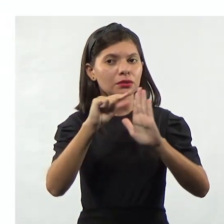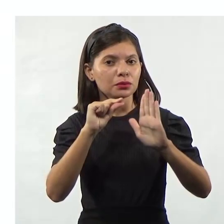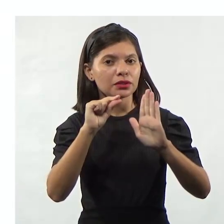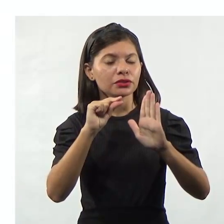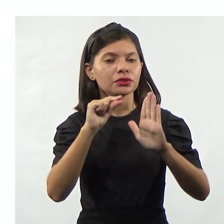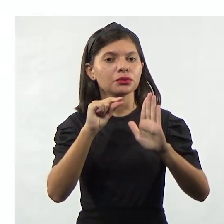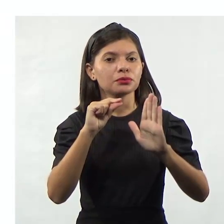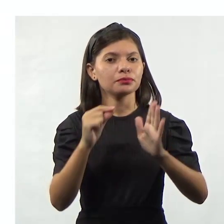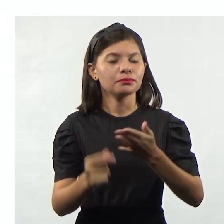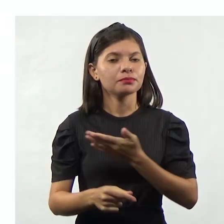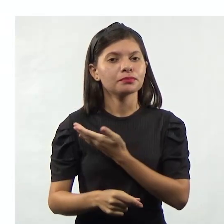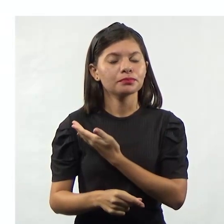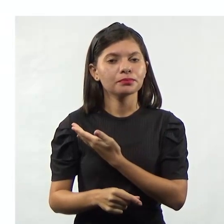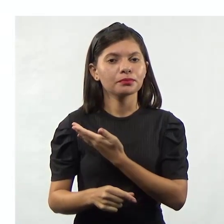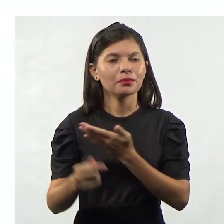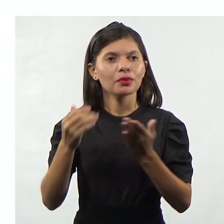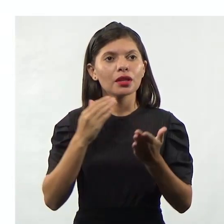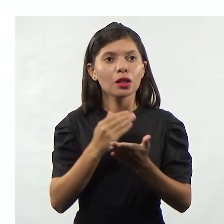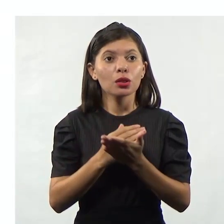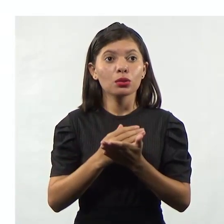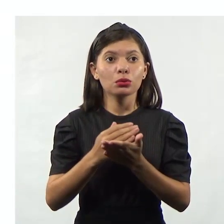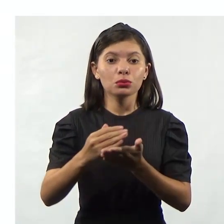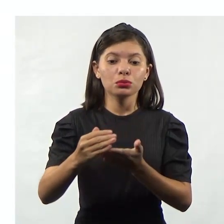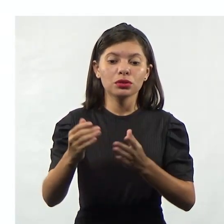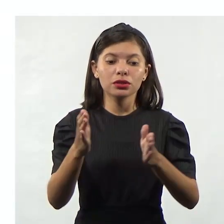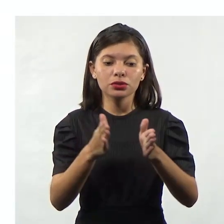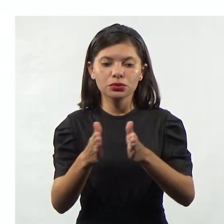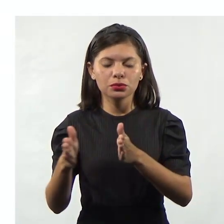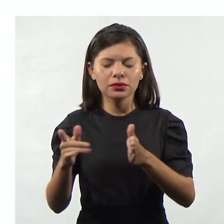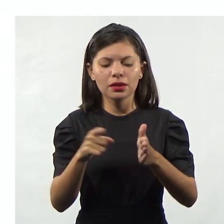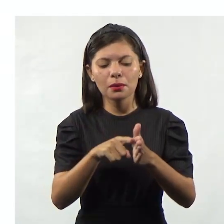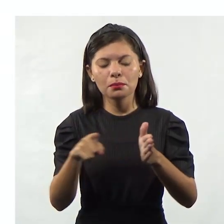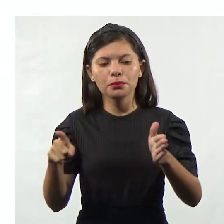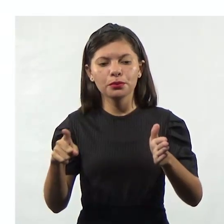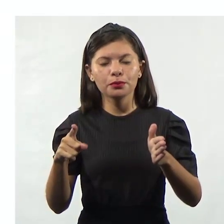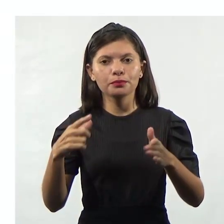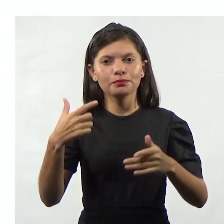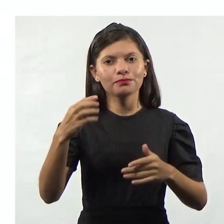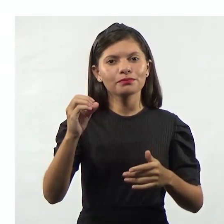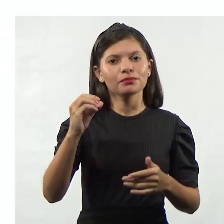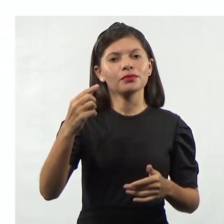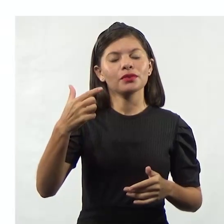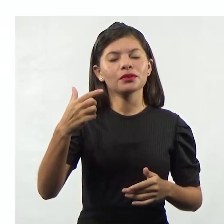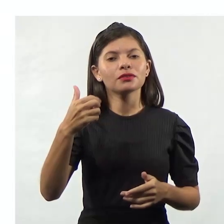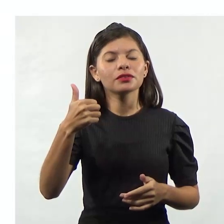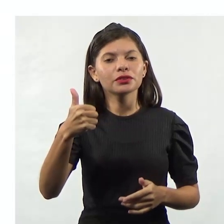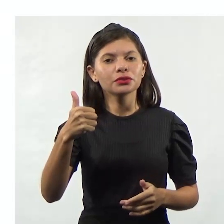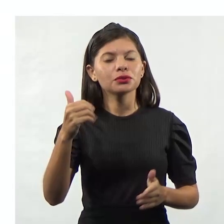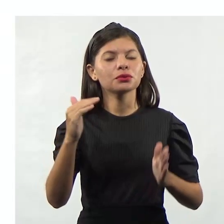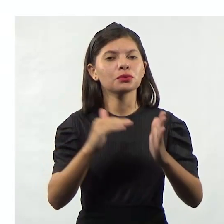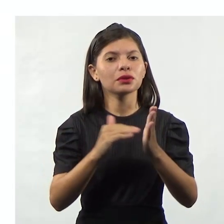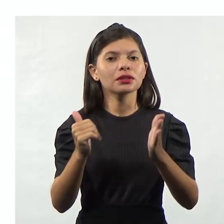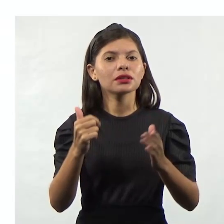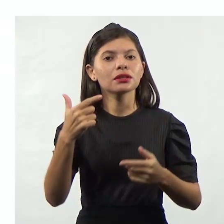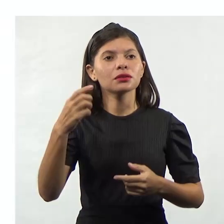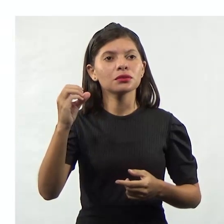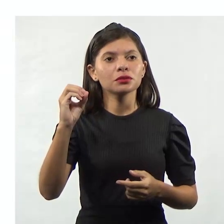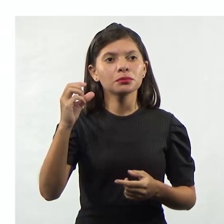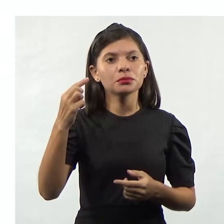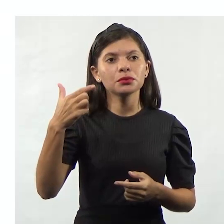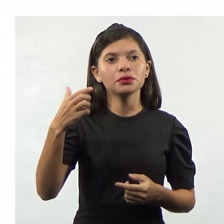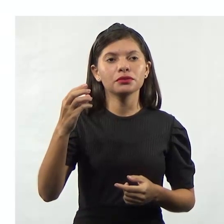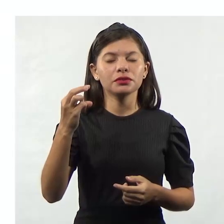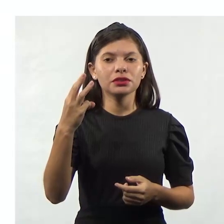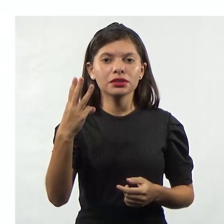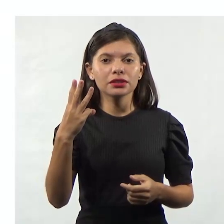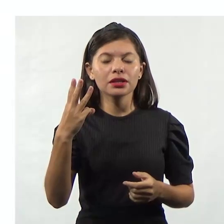193.2, da 14.133. E que durante, então, esse período de 2021 a 2023, a